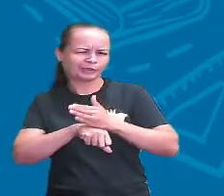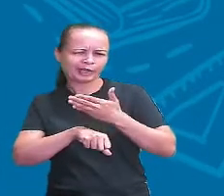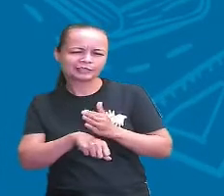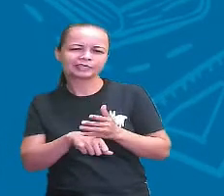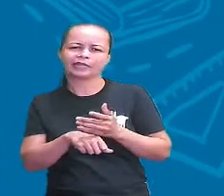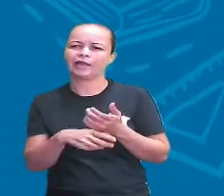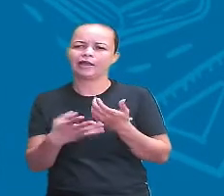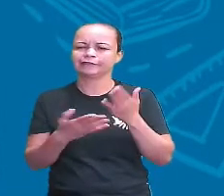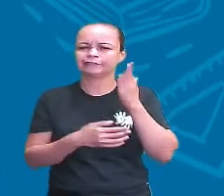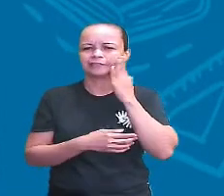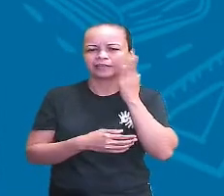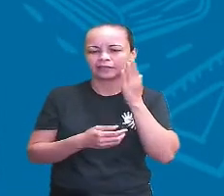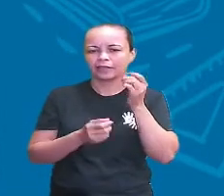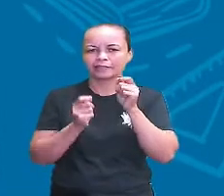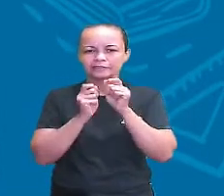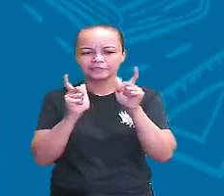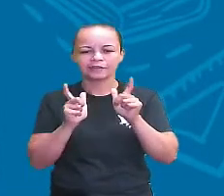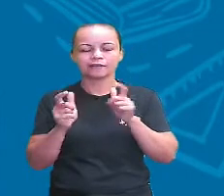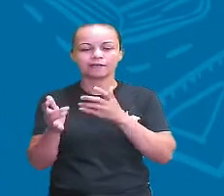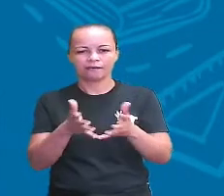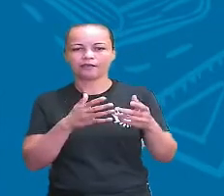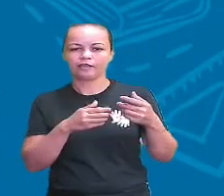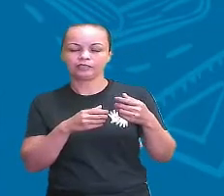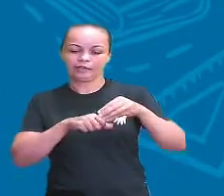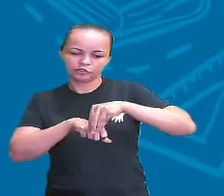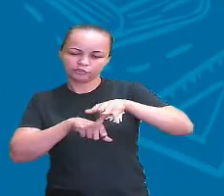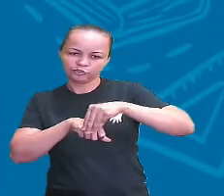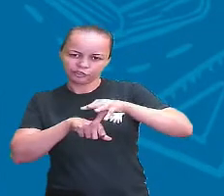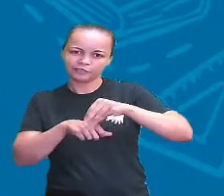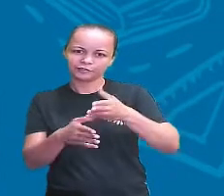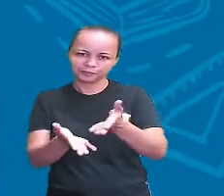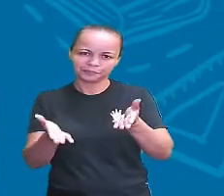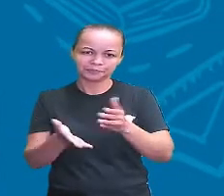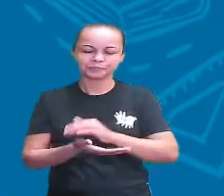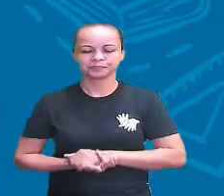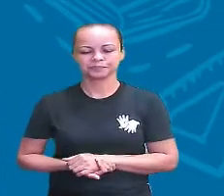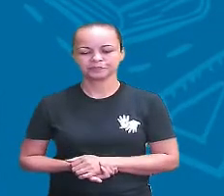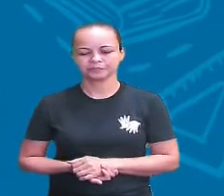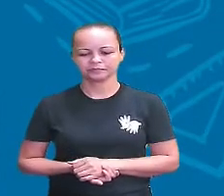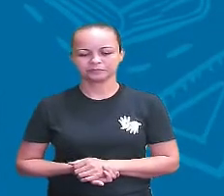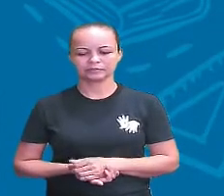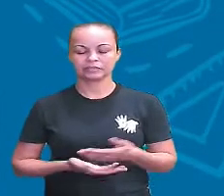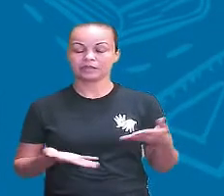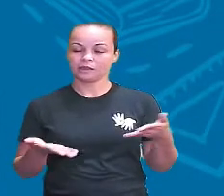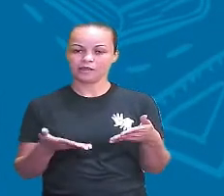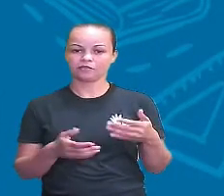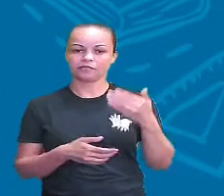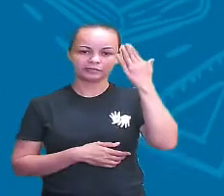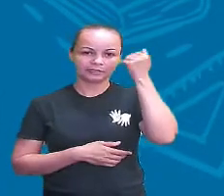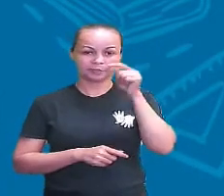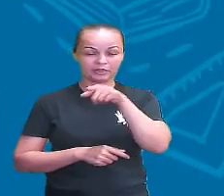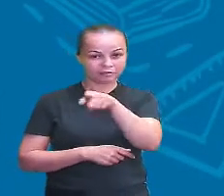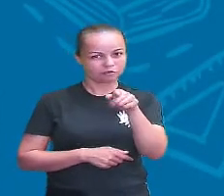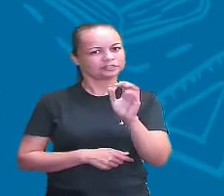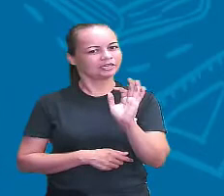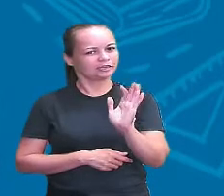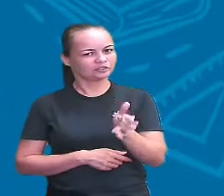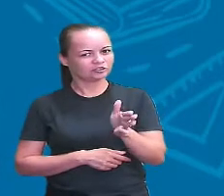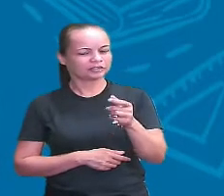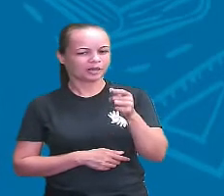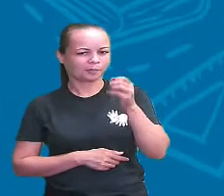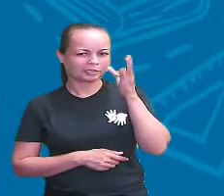correr atrás e se ligar nos pontos, nas dicas que eu dei. Agora, gente, vamos saber, porque eu tenho certeza que vocês em casa estão